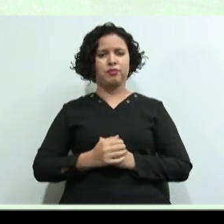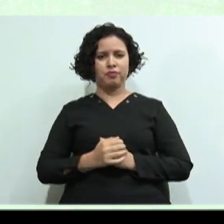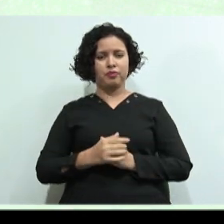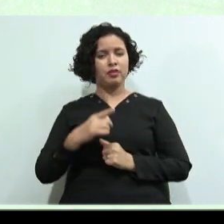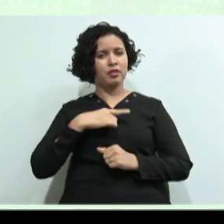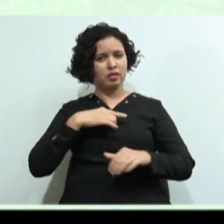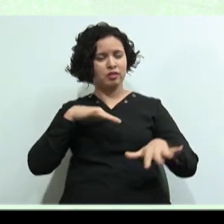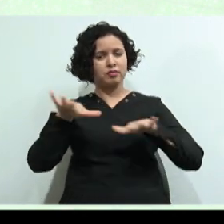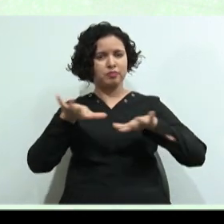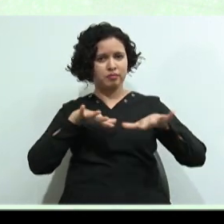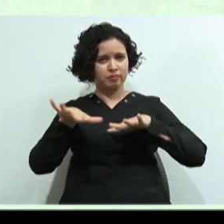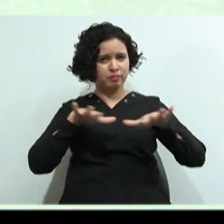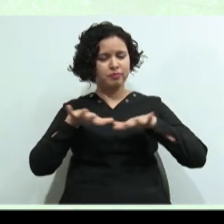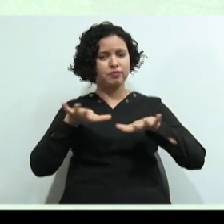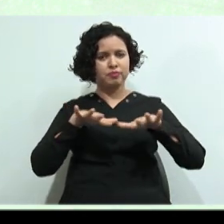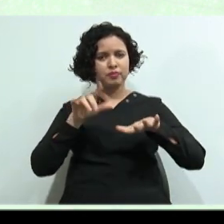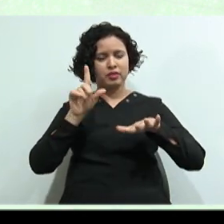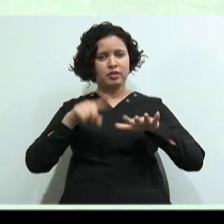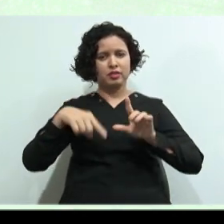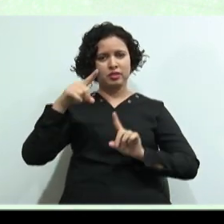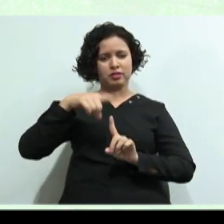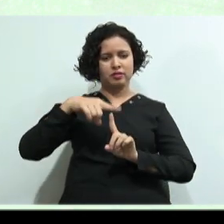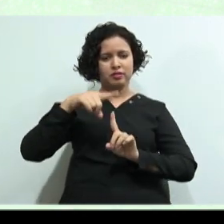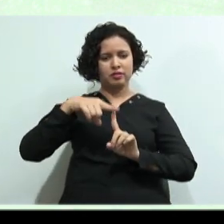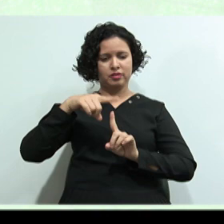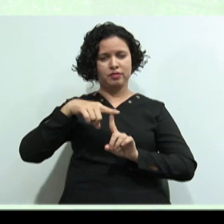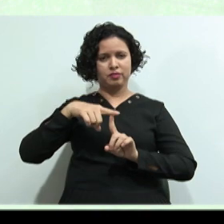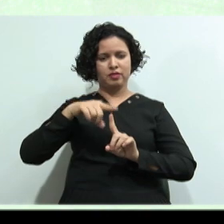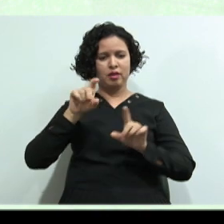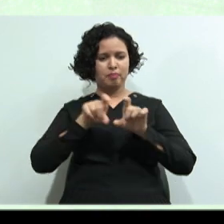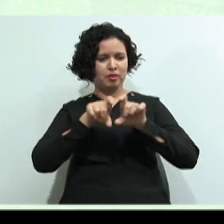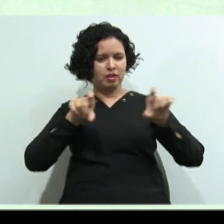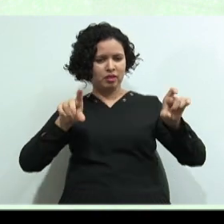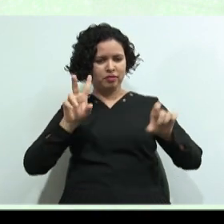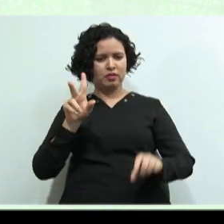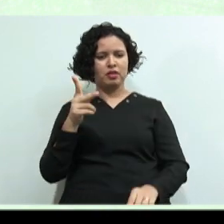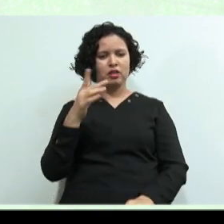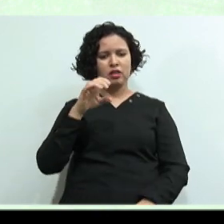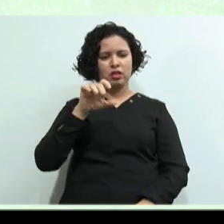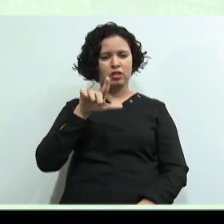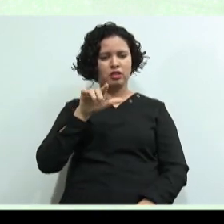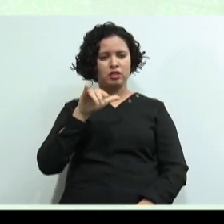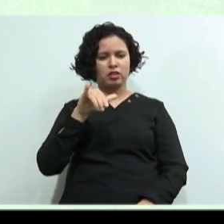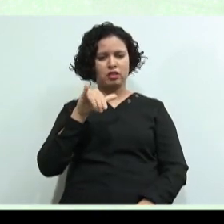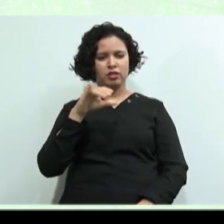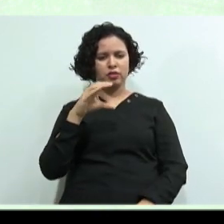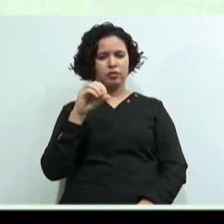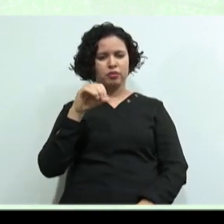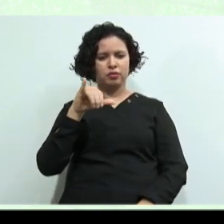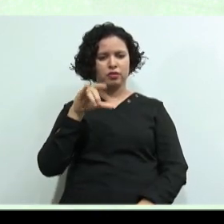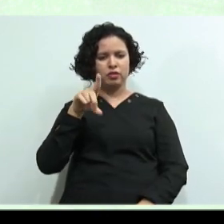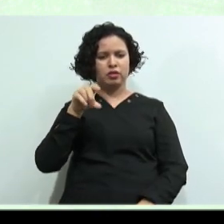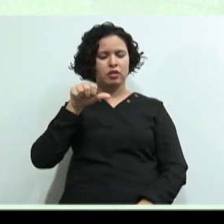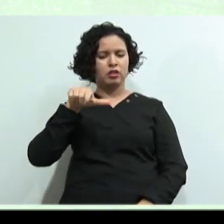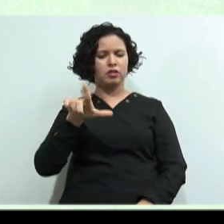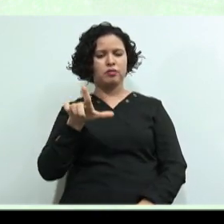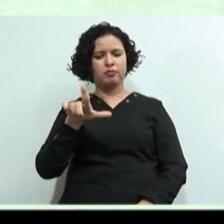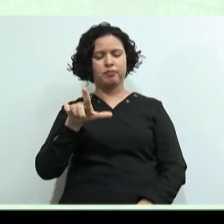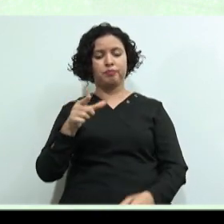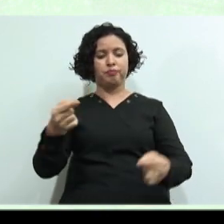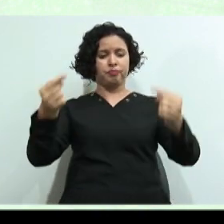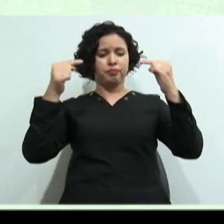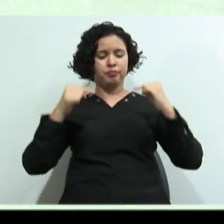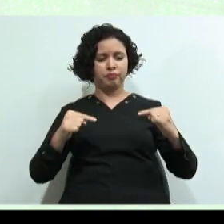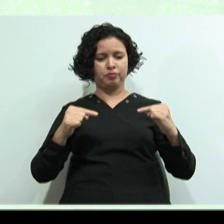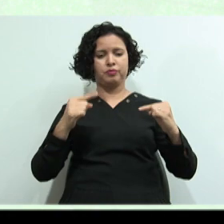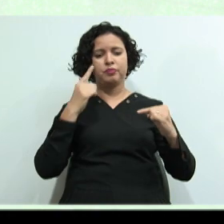Tem movimento e são desse tipo helicoidal. Nome difícil, né? Agora, o movimento circular, por exemplo, o